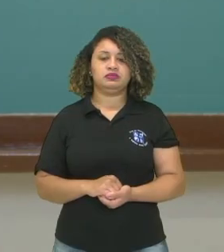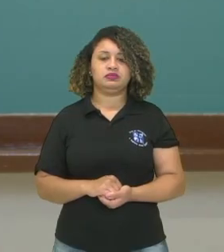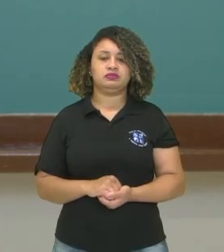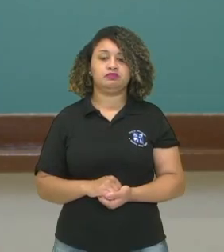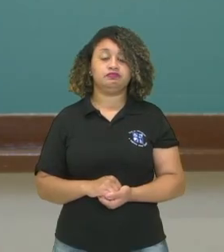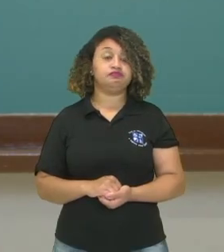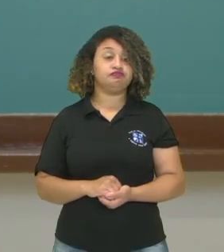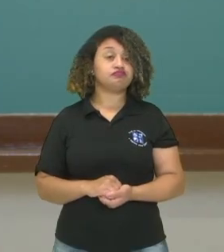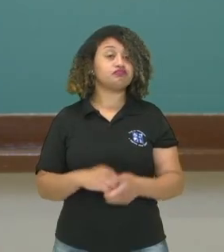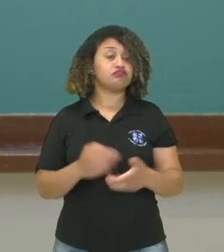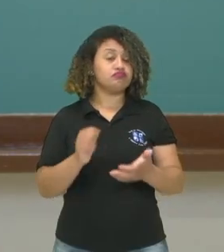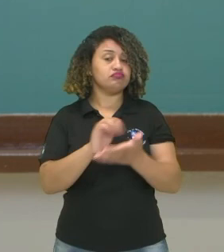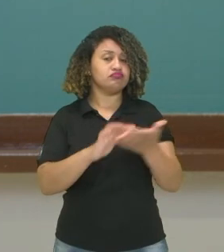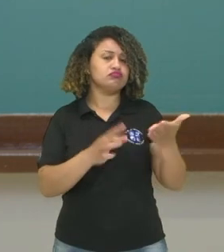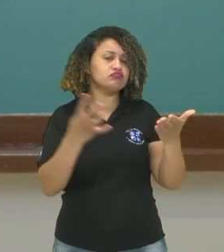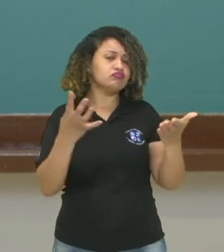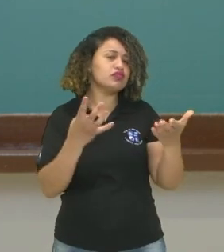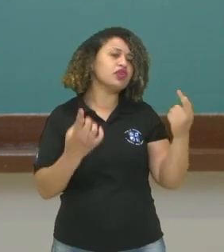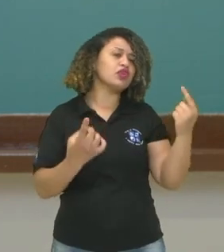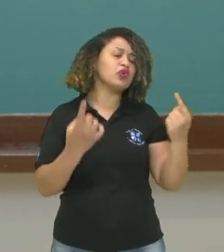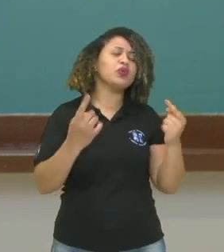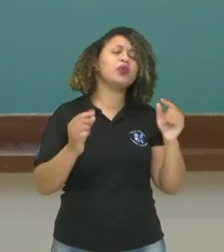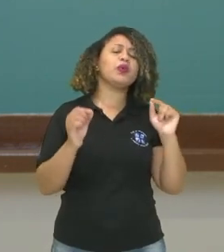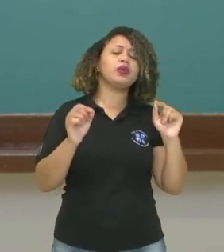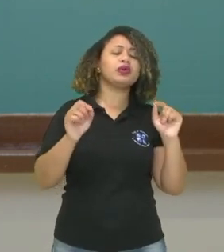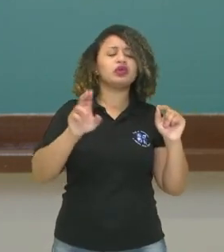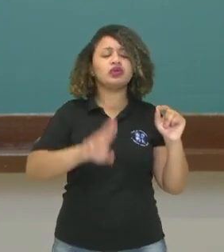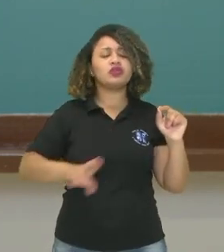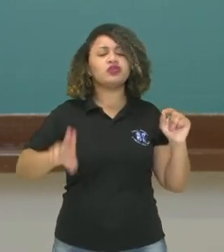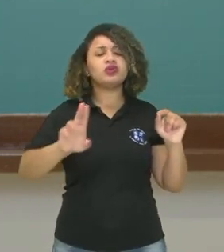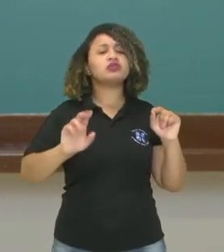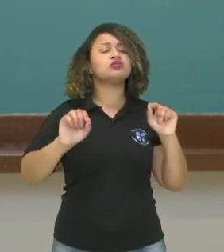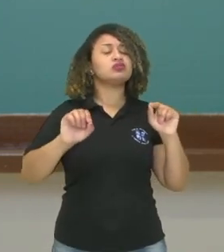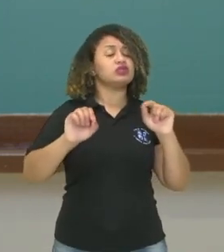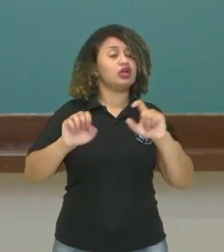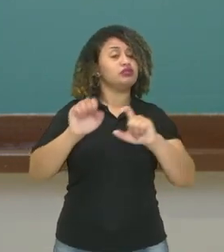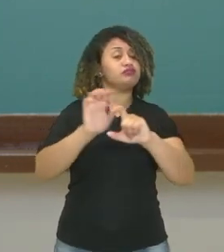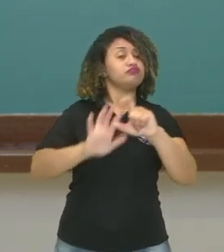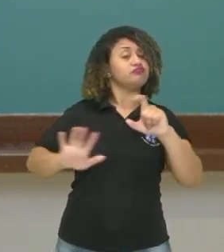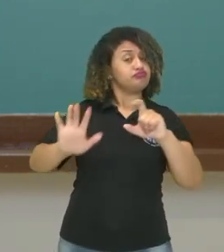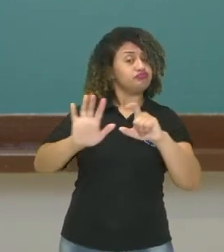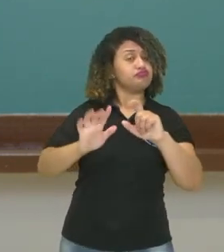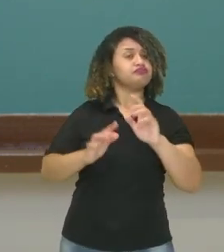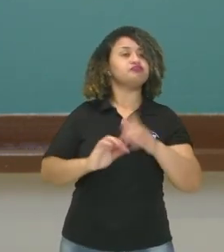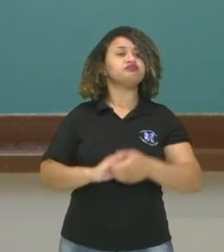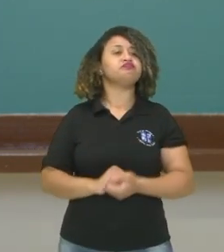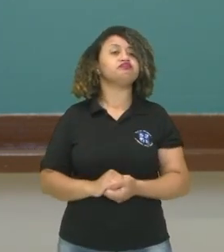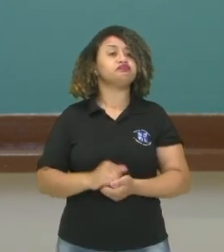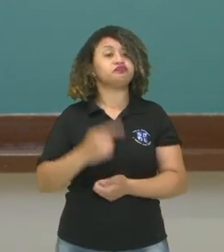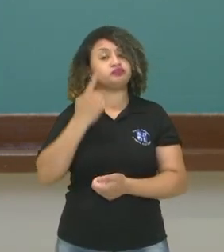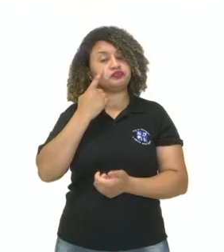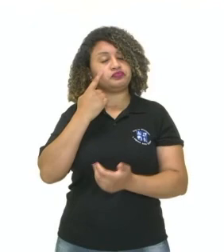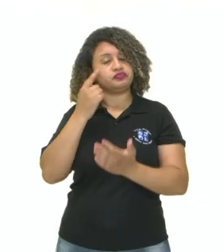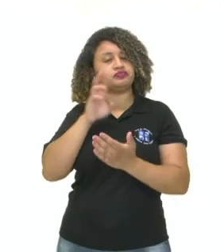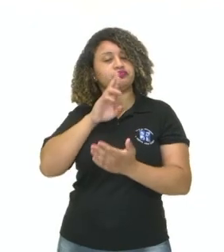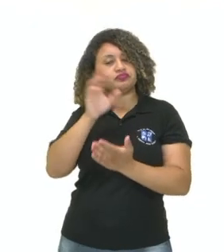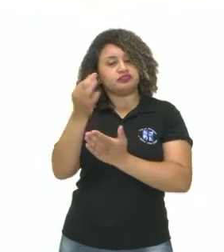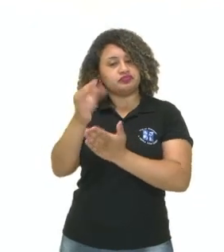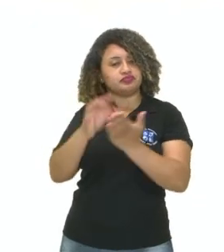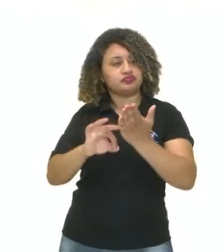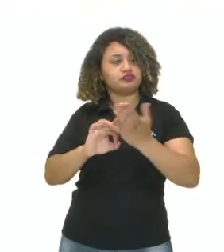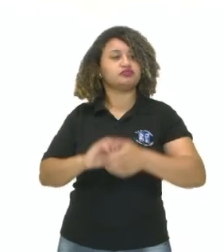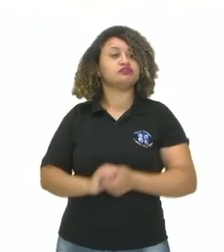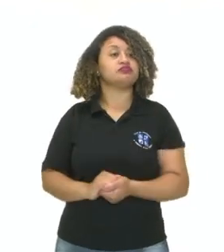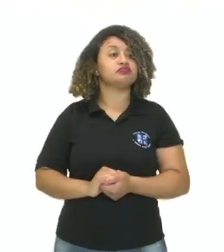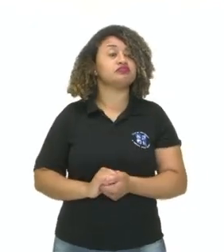Exercício número 4. Qual é o recurso utilizado pelo cartunista? Vejamos a resposta. O cartunista